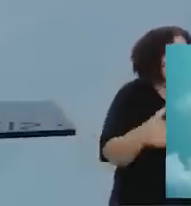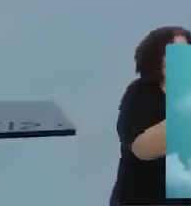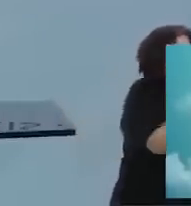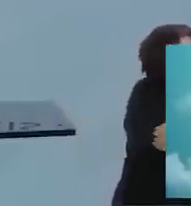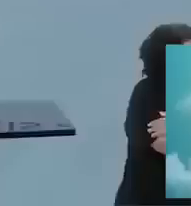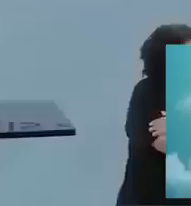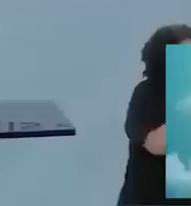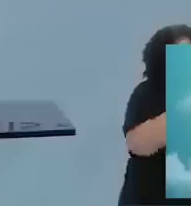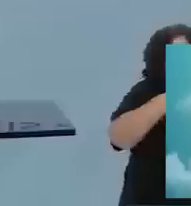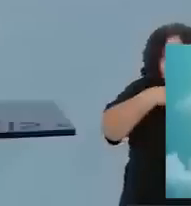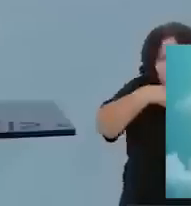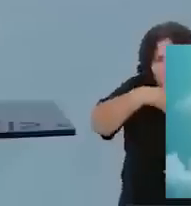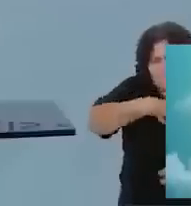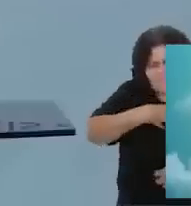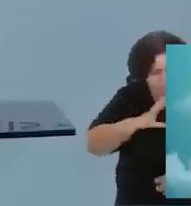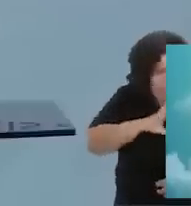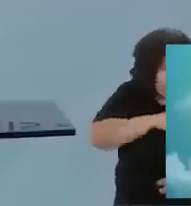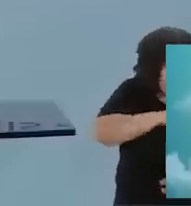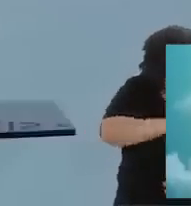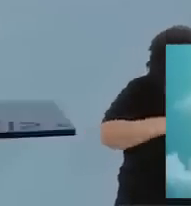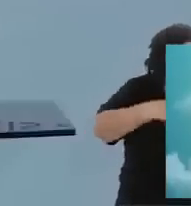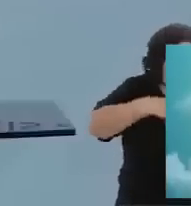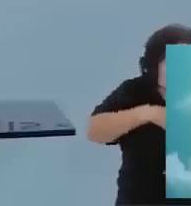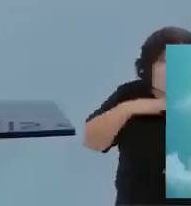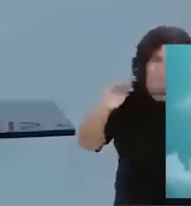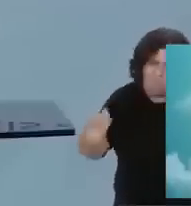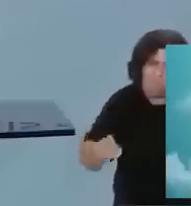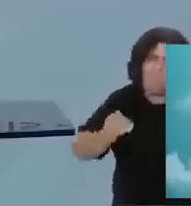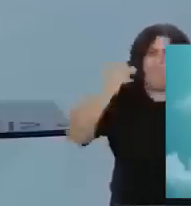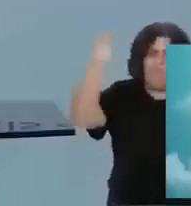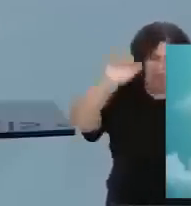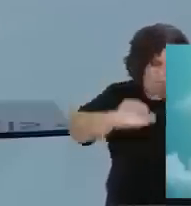me sentindo amado. Hoje eu sinto que eu tenho valor.